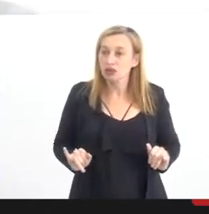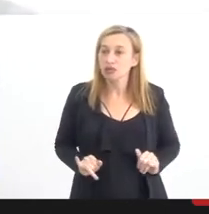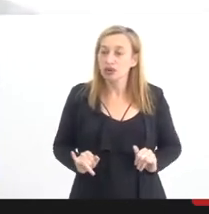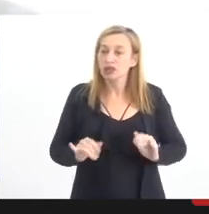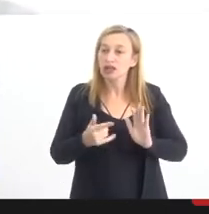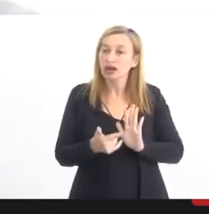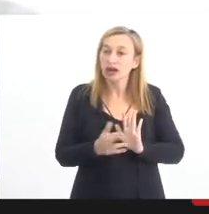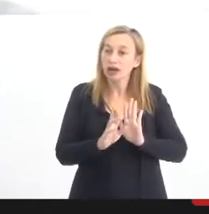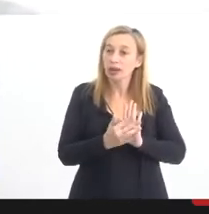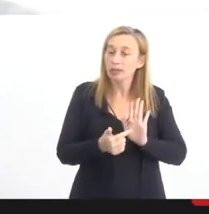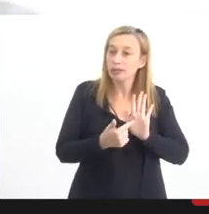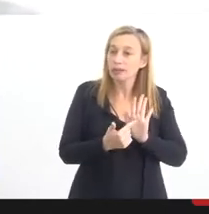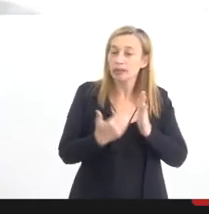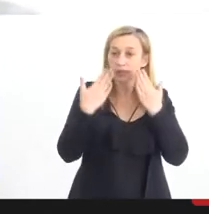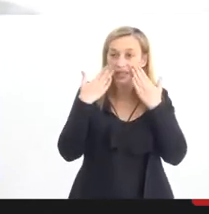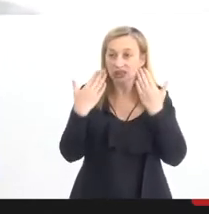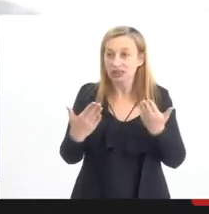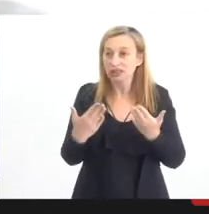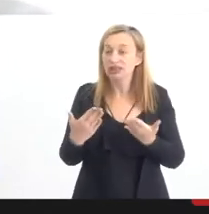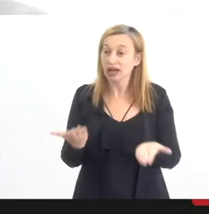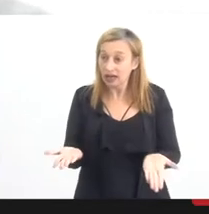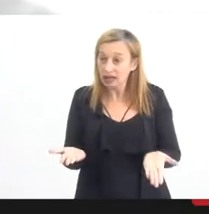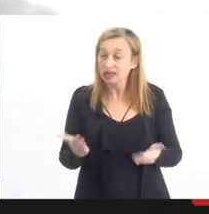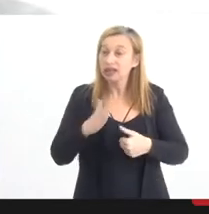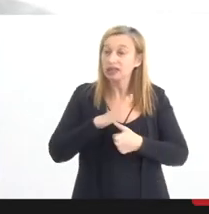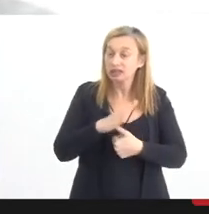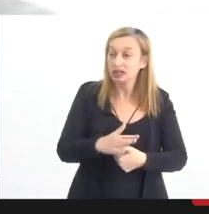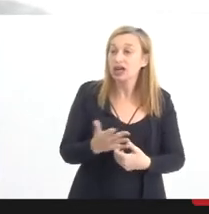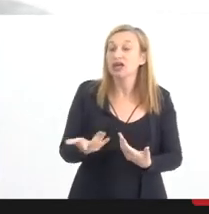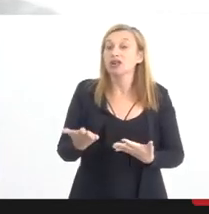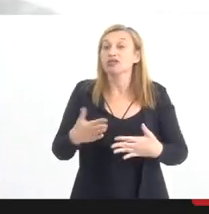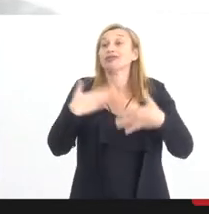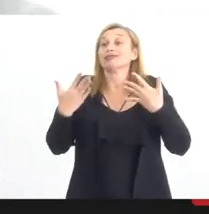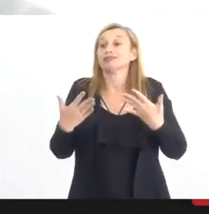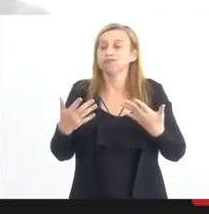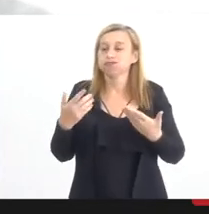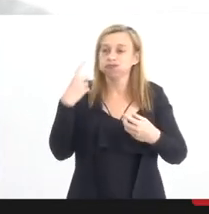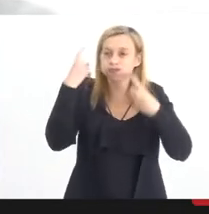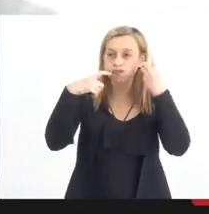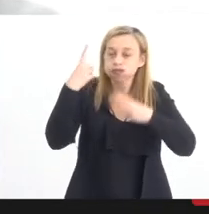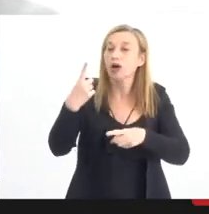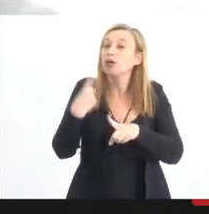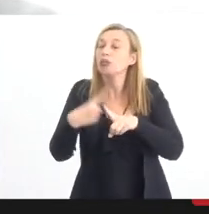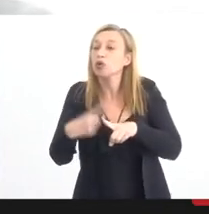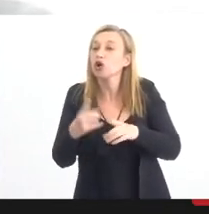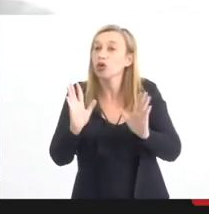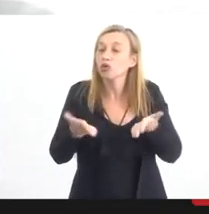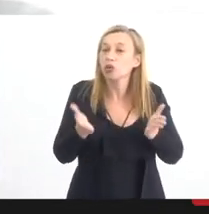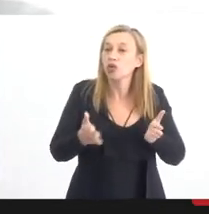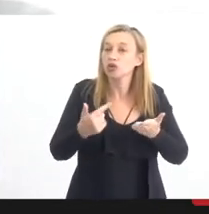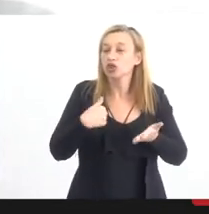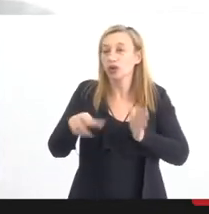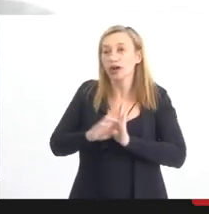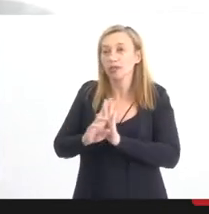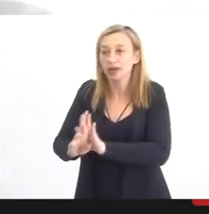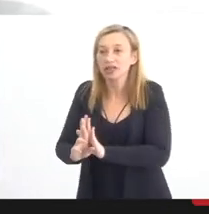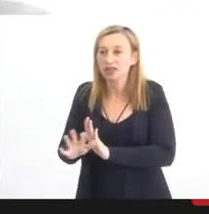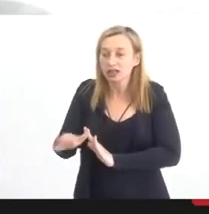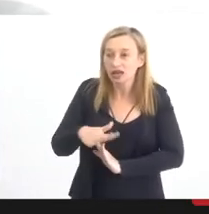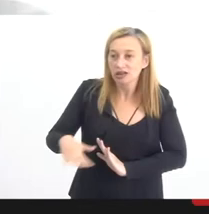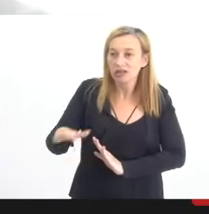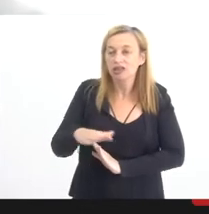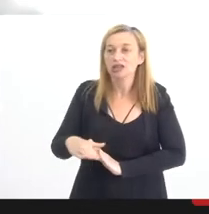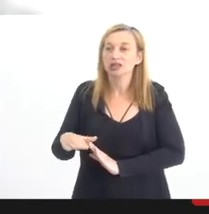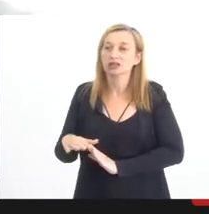vice-reitor. Então, é de muita surpresa, muita preocupação, porque como hoje eu represento, coordeno a unidade FAETEC Santa